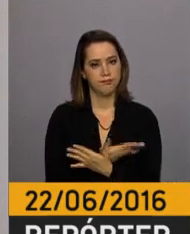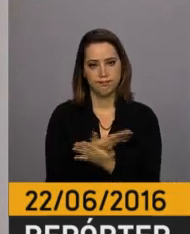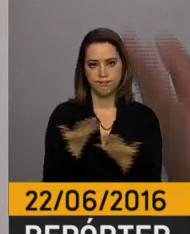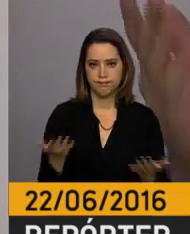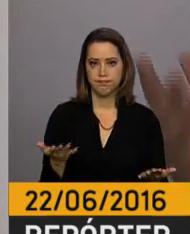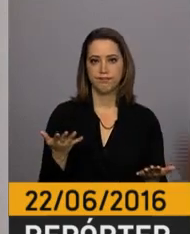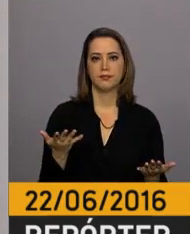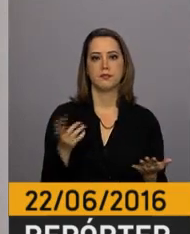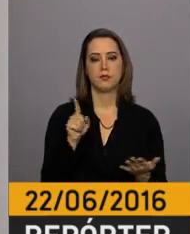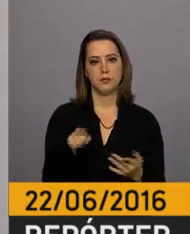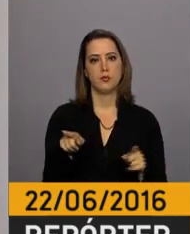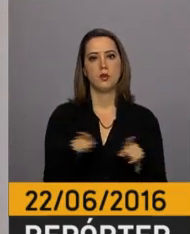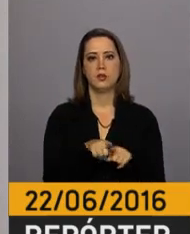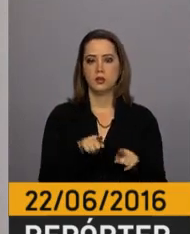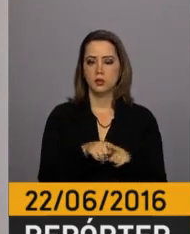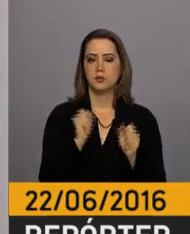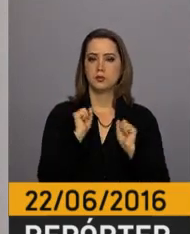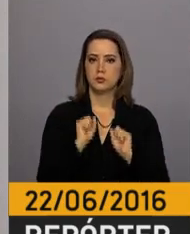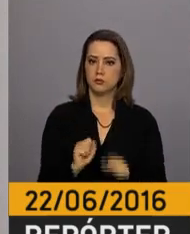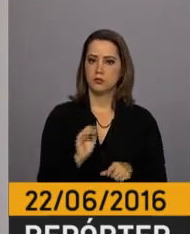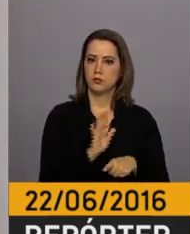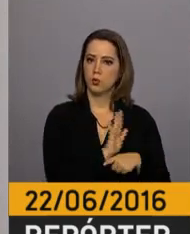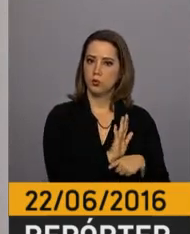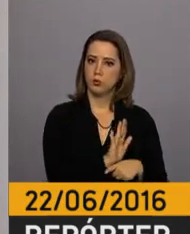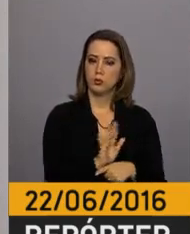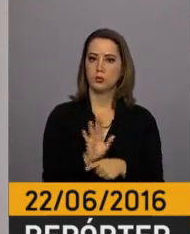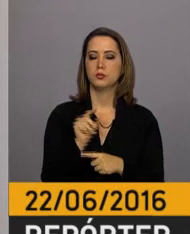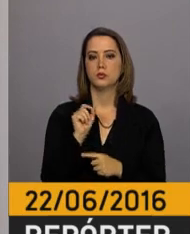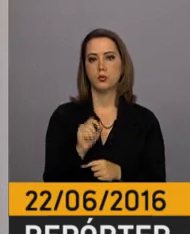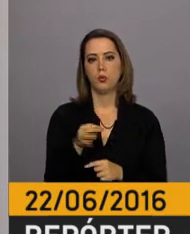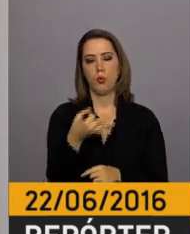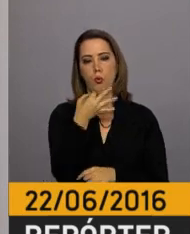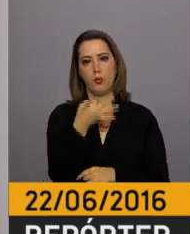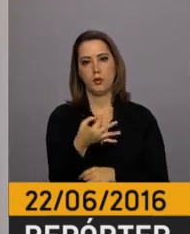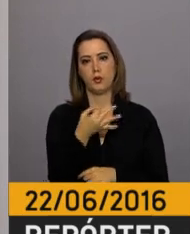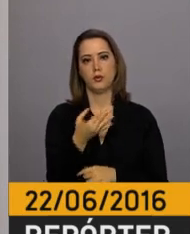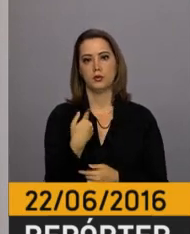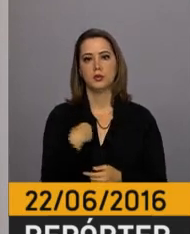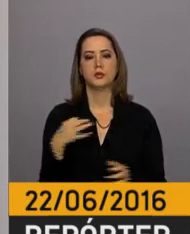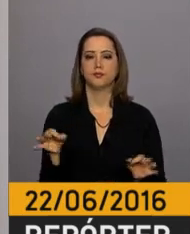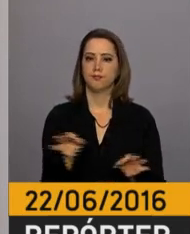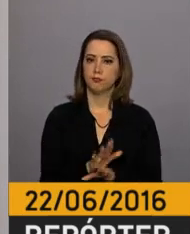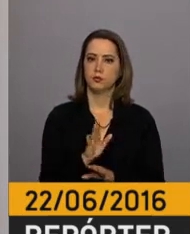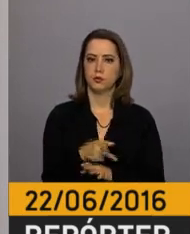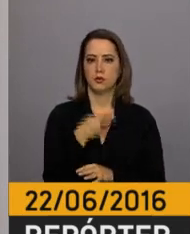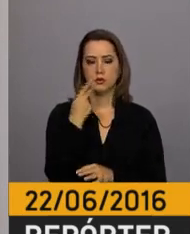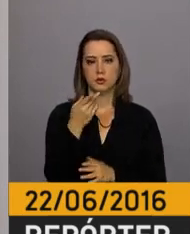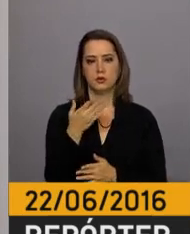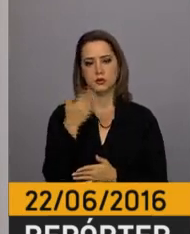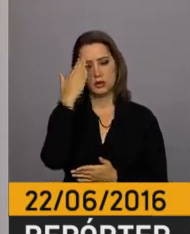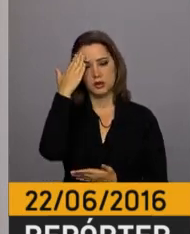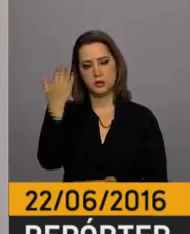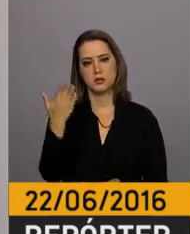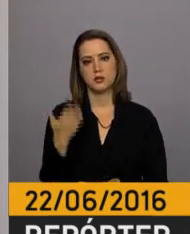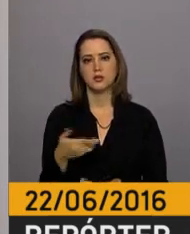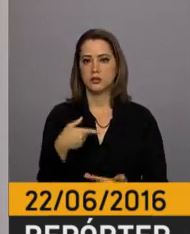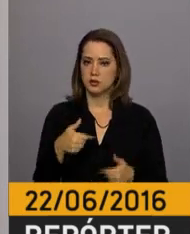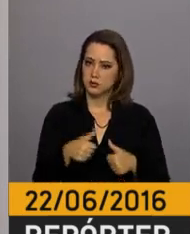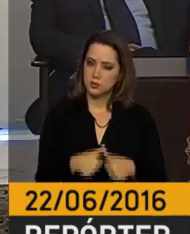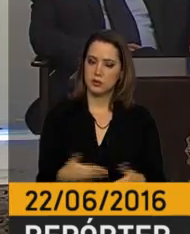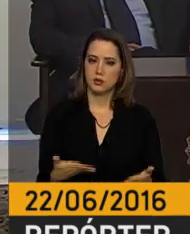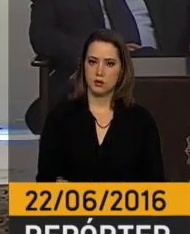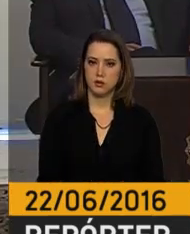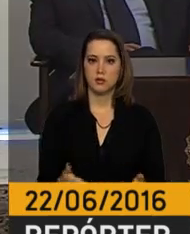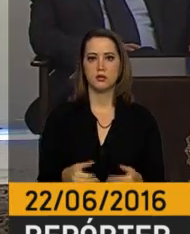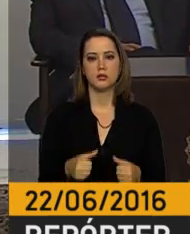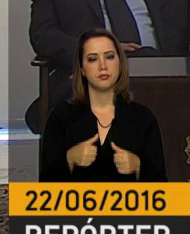também né sintam-se à vontade para nos trazer as sugestões concluo agradecendo a oportunidade de est aqui na presença